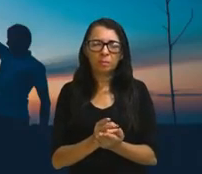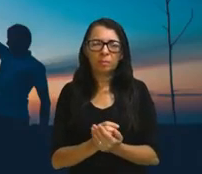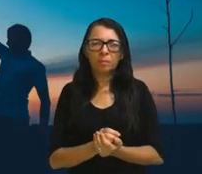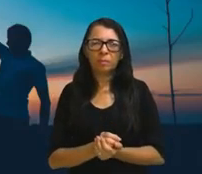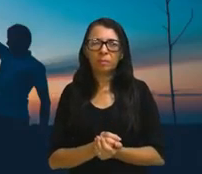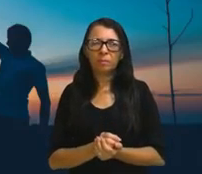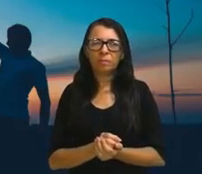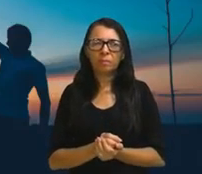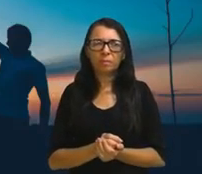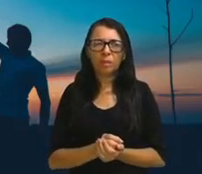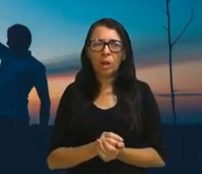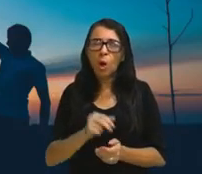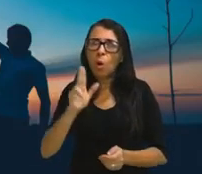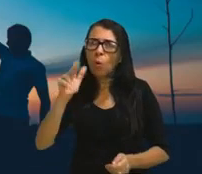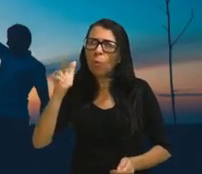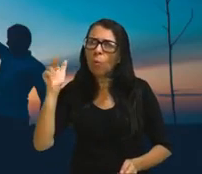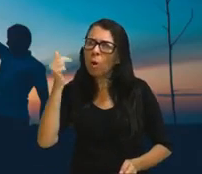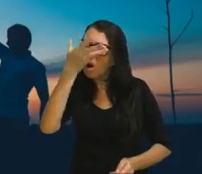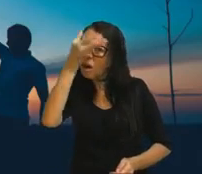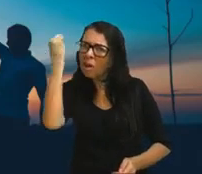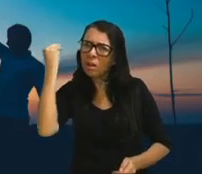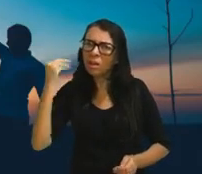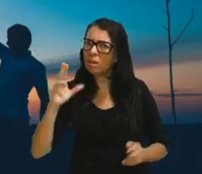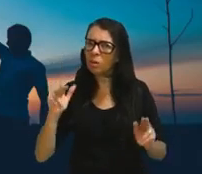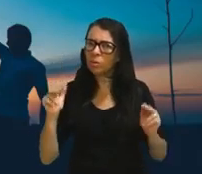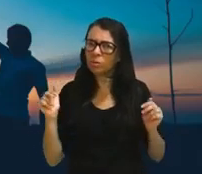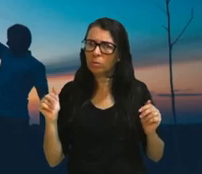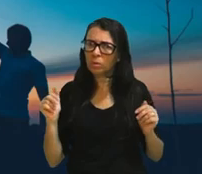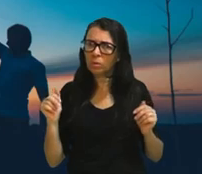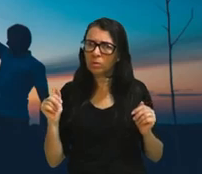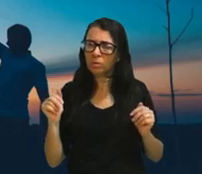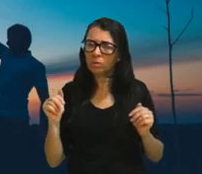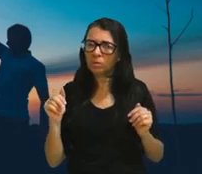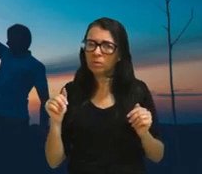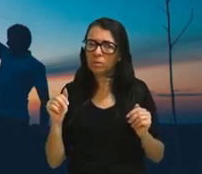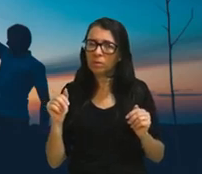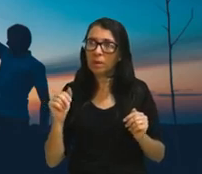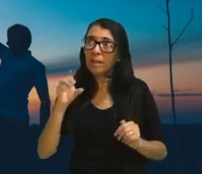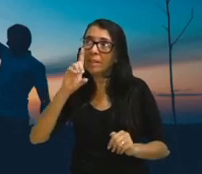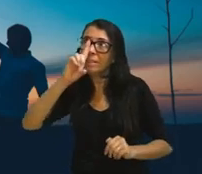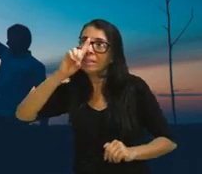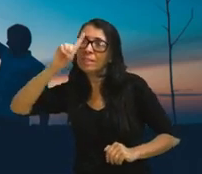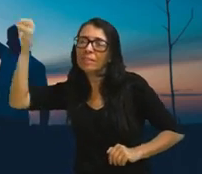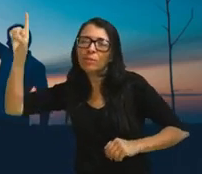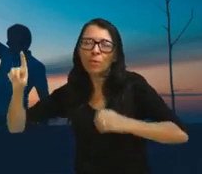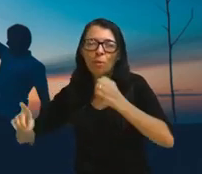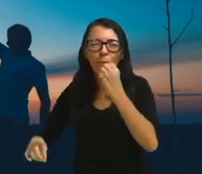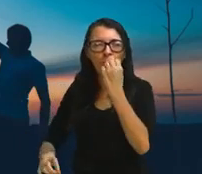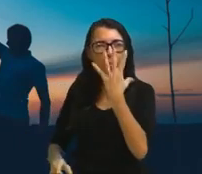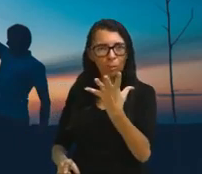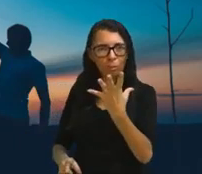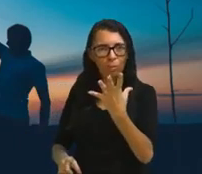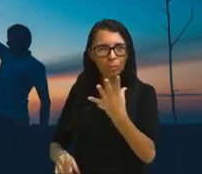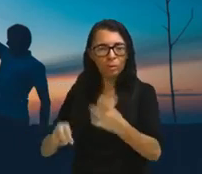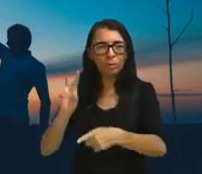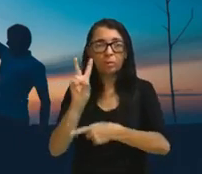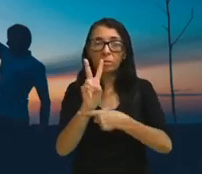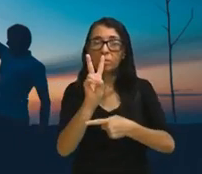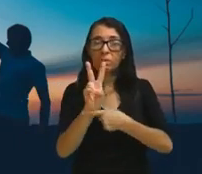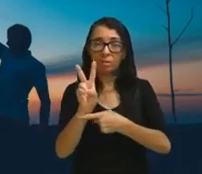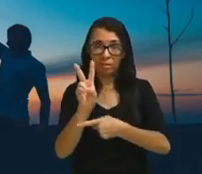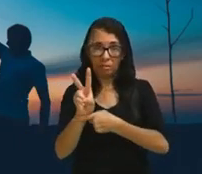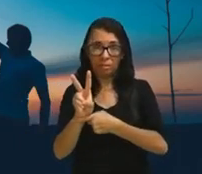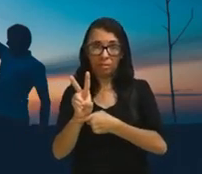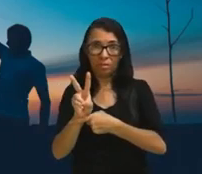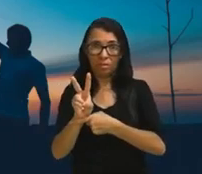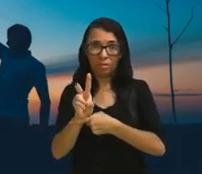do seu povo. Que você possa confiar no Senhor nessa noite. E eu quero orar por você, por sua família.